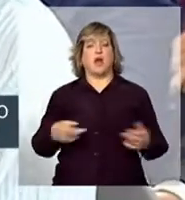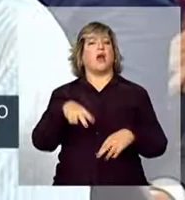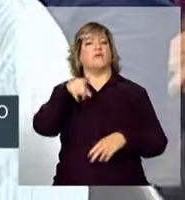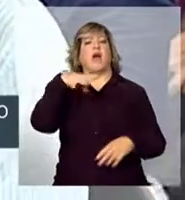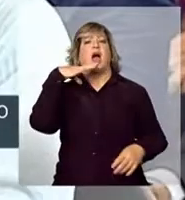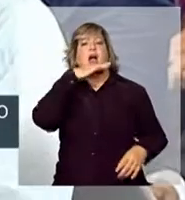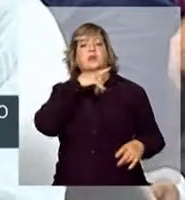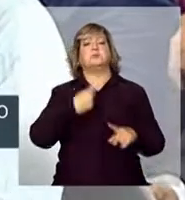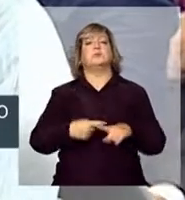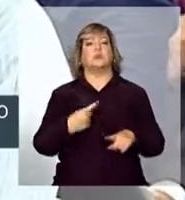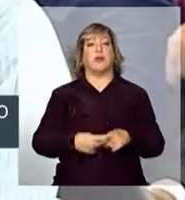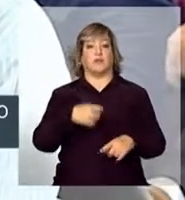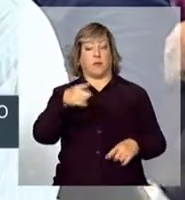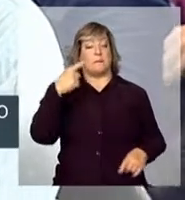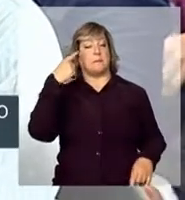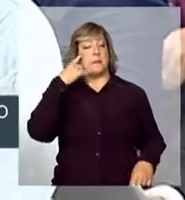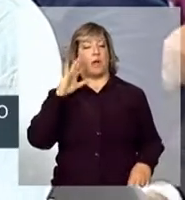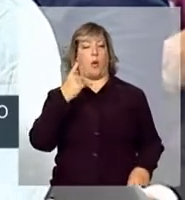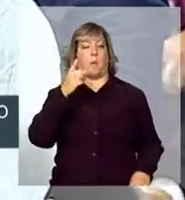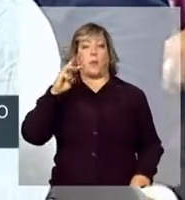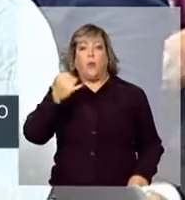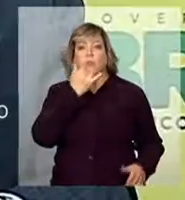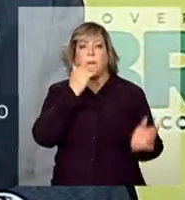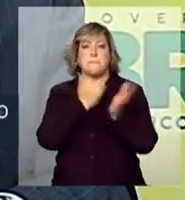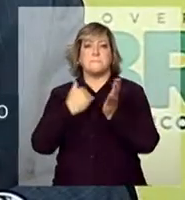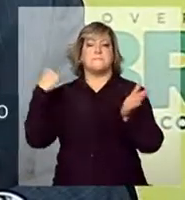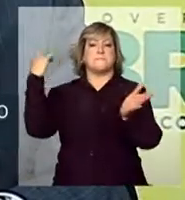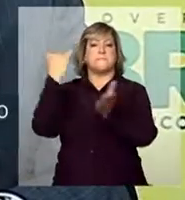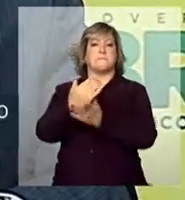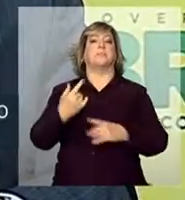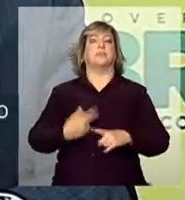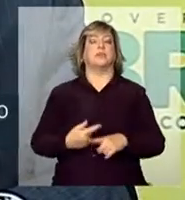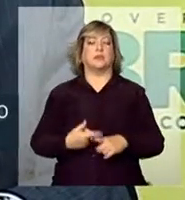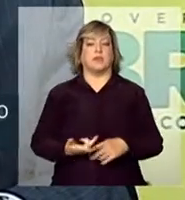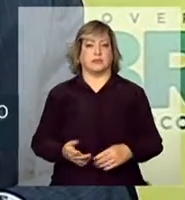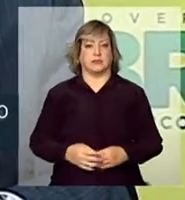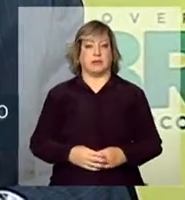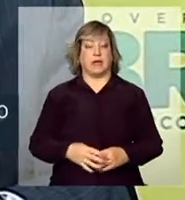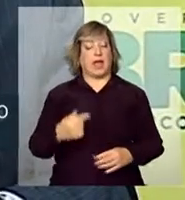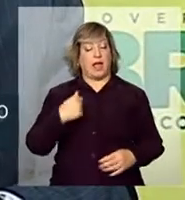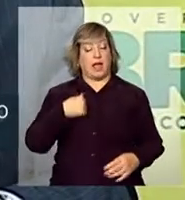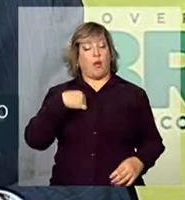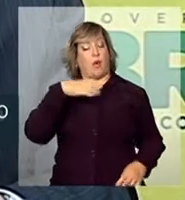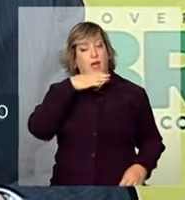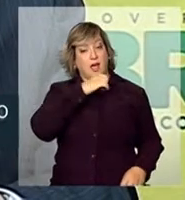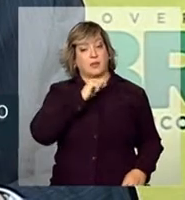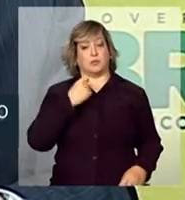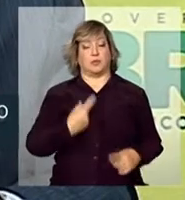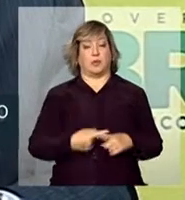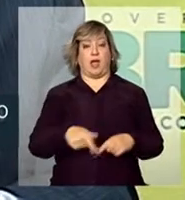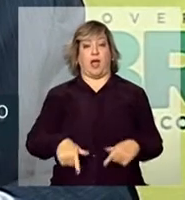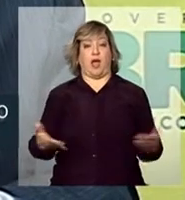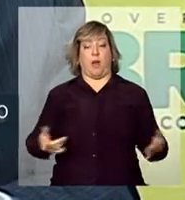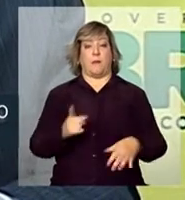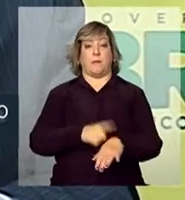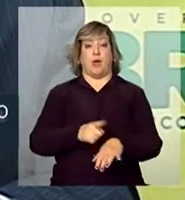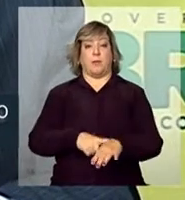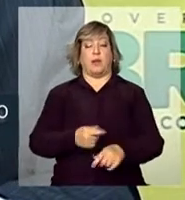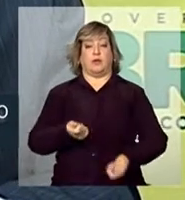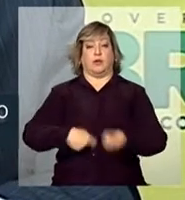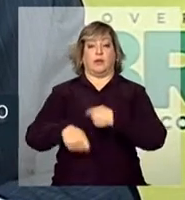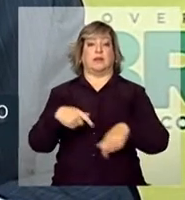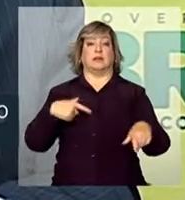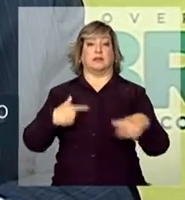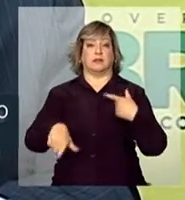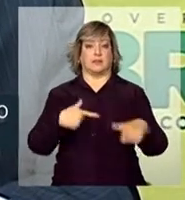1 milhão daquilo que o certinho até pensado inicialmente eu atribuo o primeiro ao momento econômico do mercado de trabalho